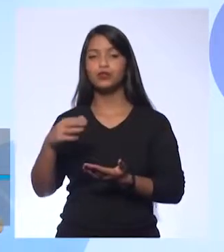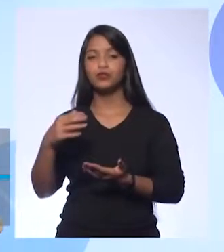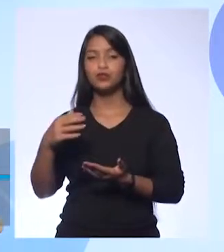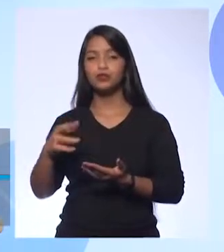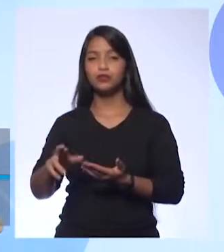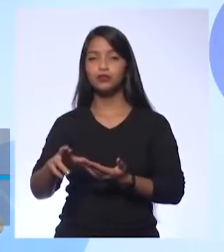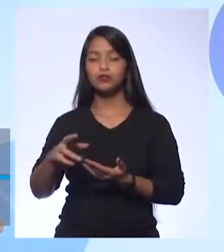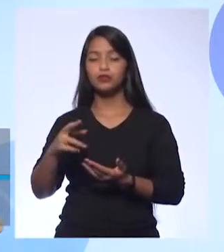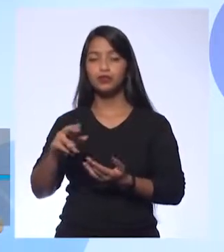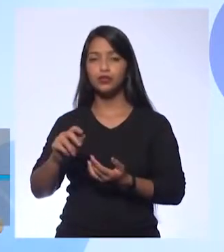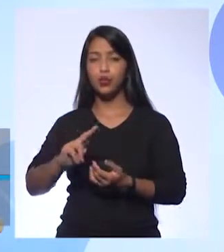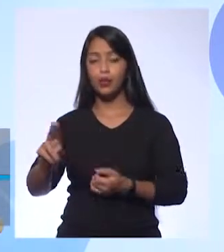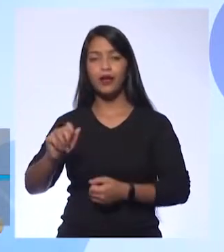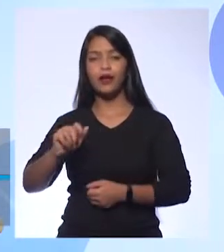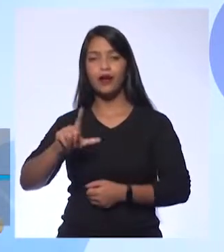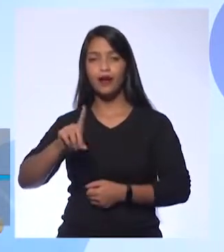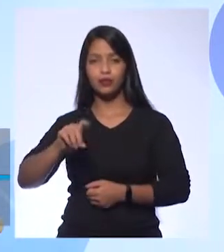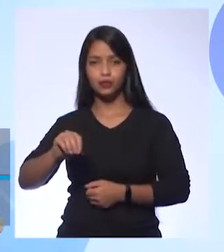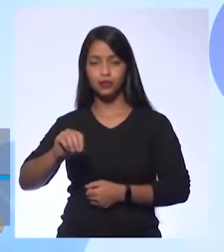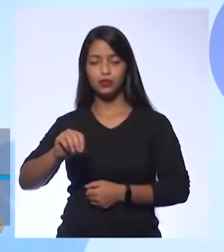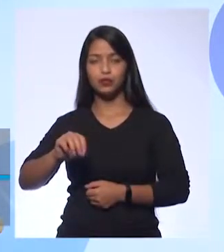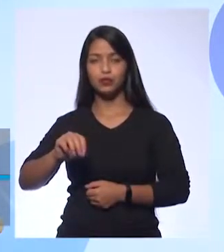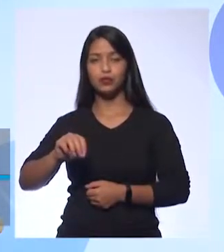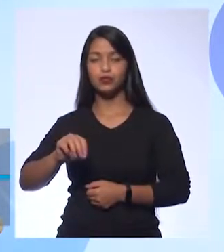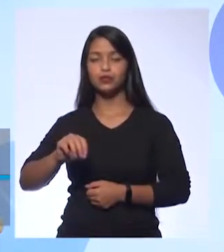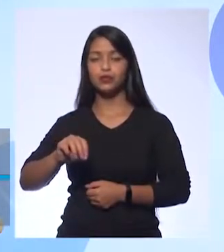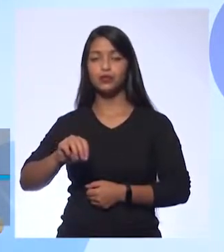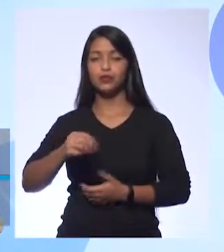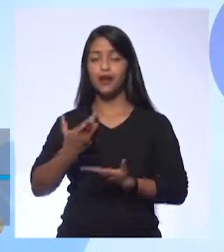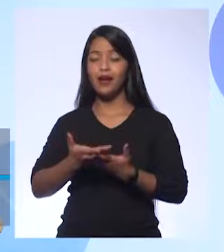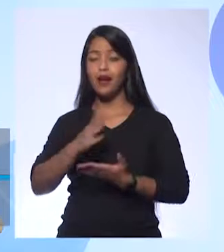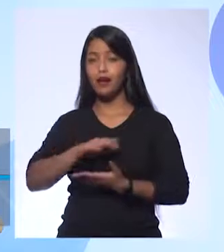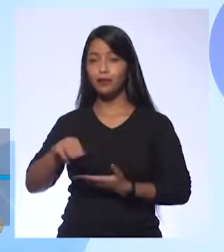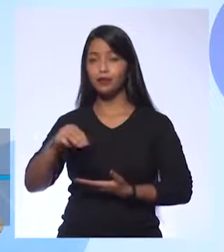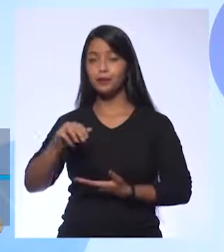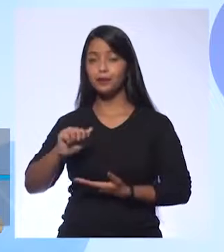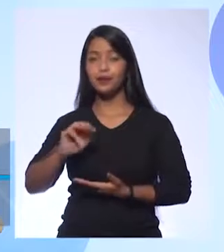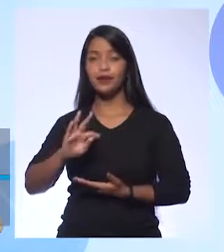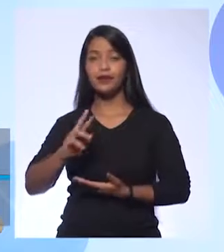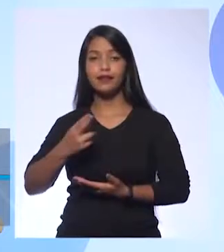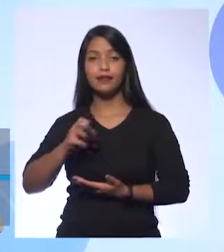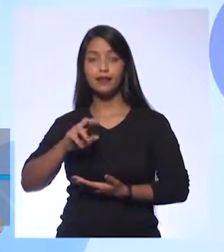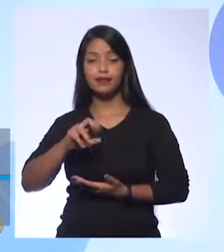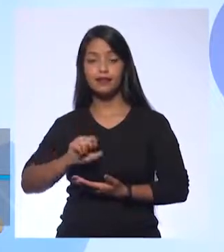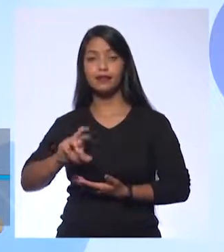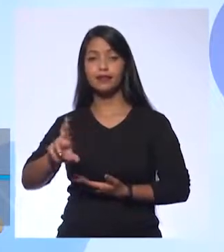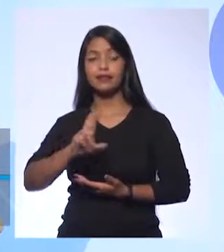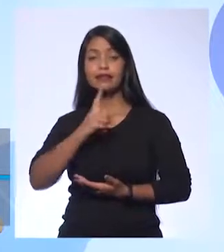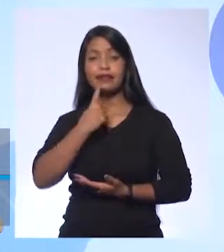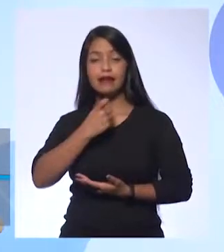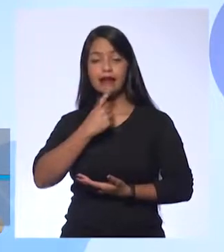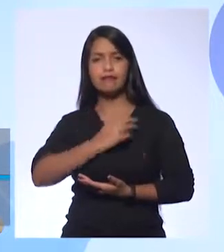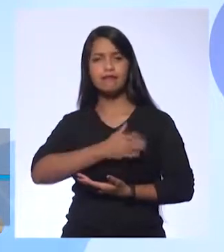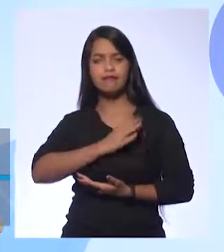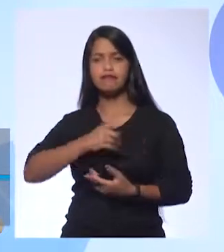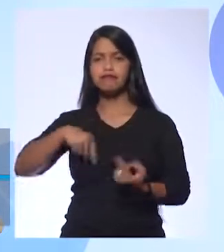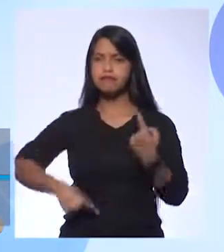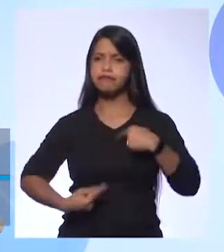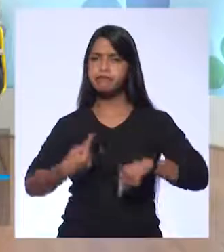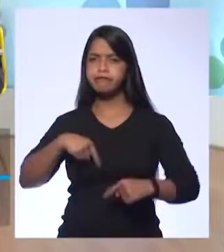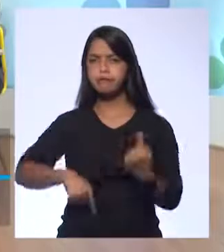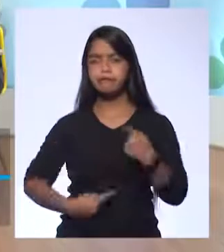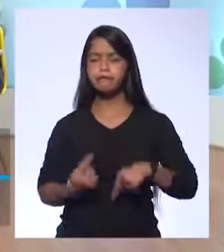Aldo Martins, o Matheus, respondeu bombear mais sangue, bombear o sangue. Muito